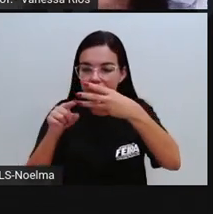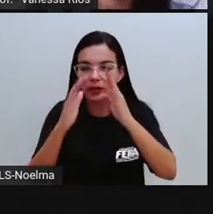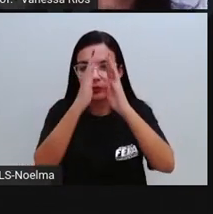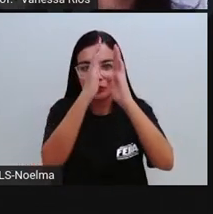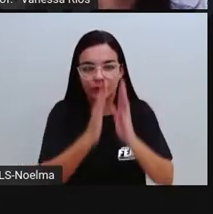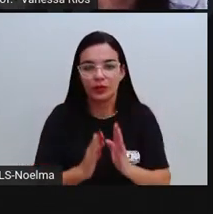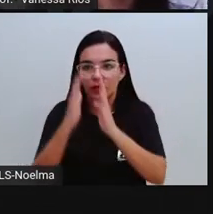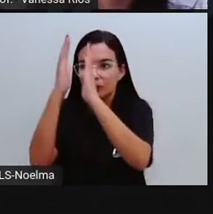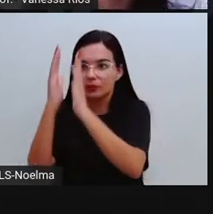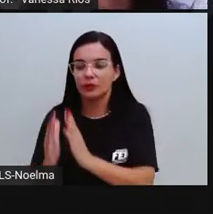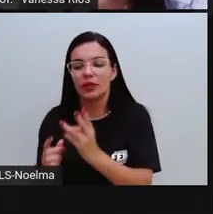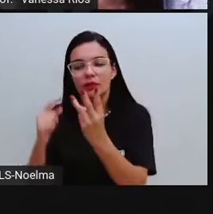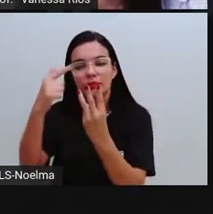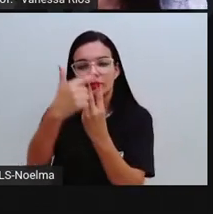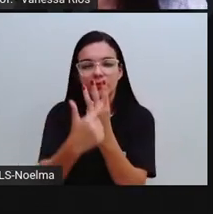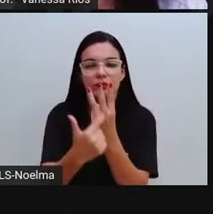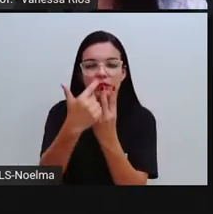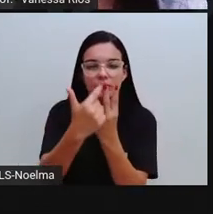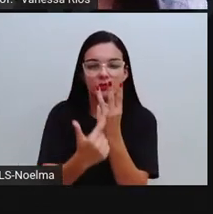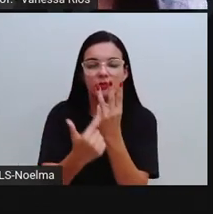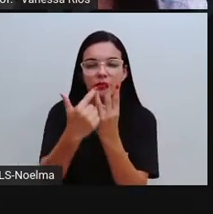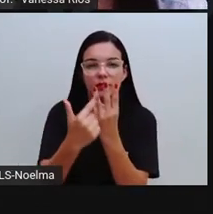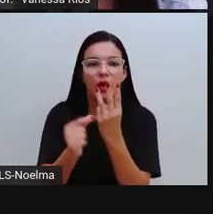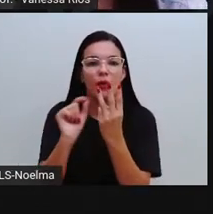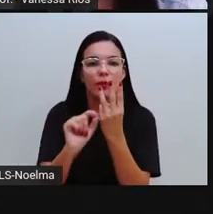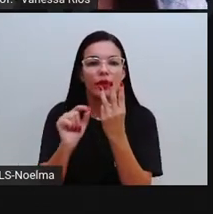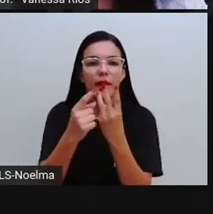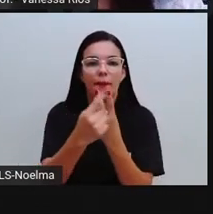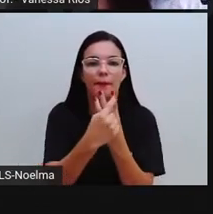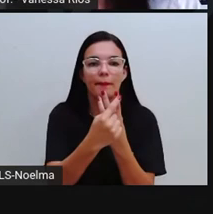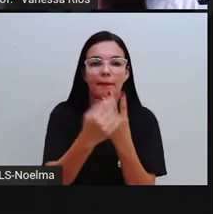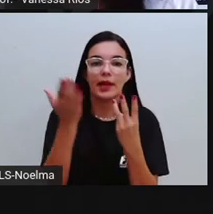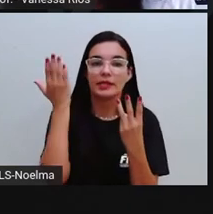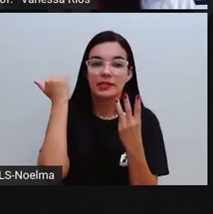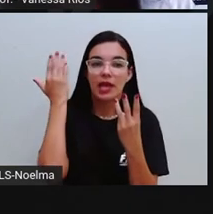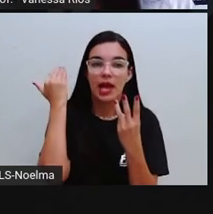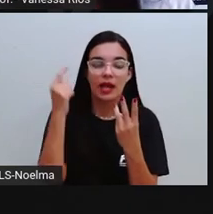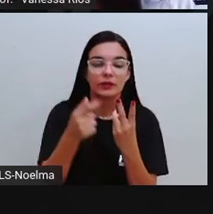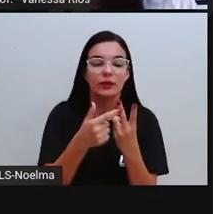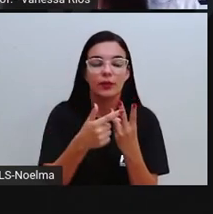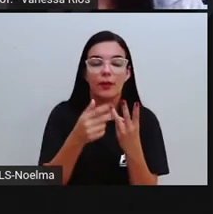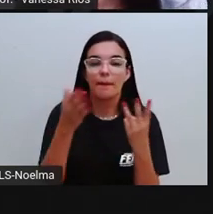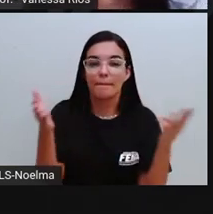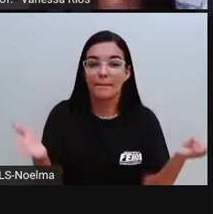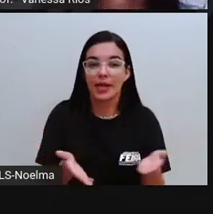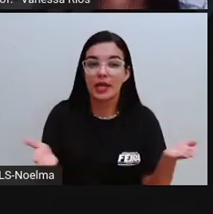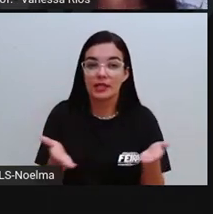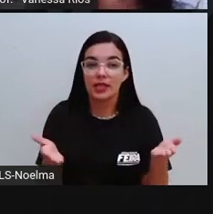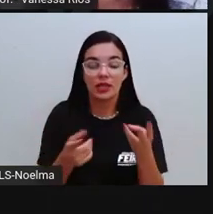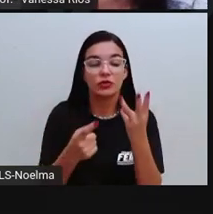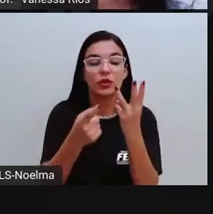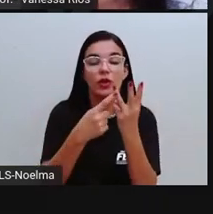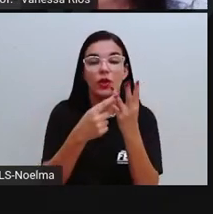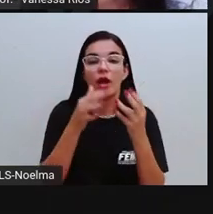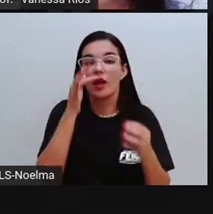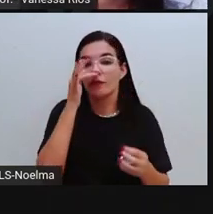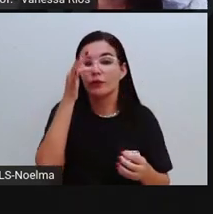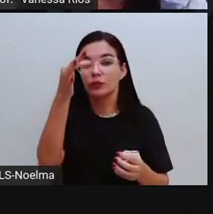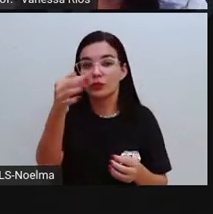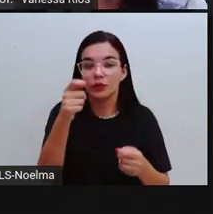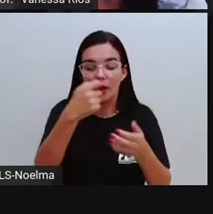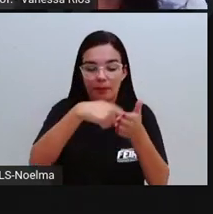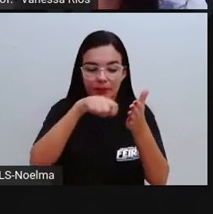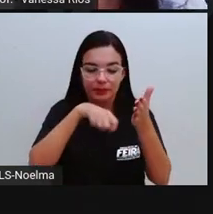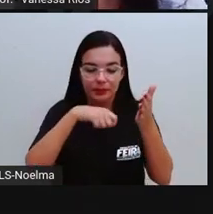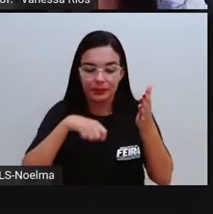para o tempo passado, outra para o tempo presente e outra para o tempo futuro. E anotassem aí cada verbo